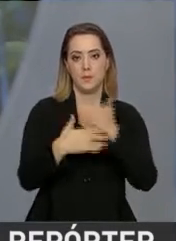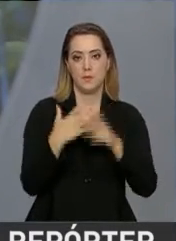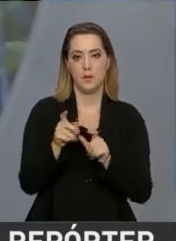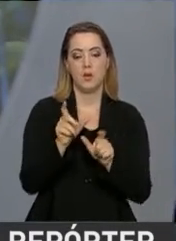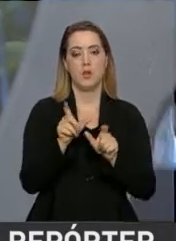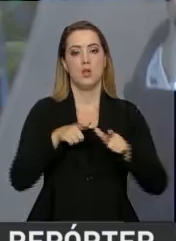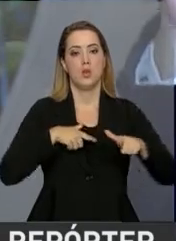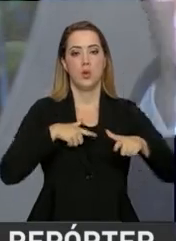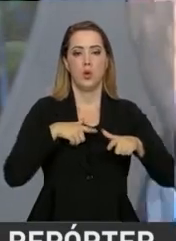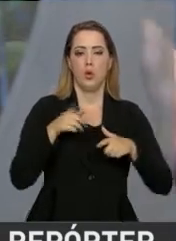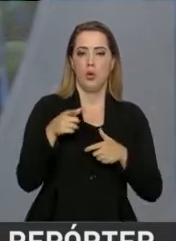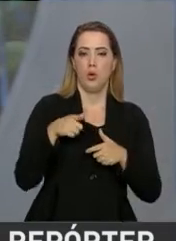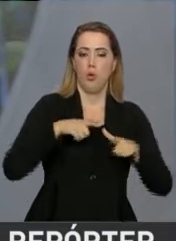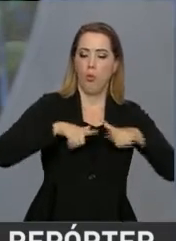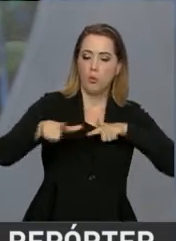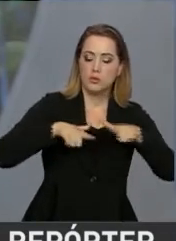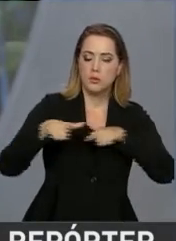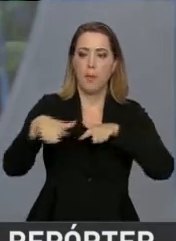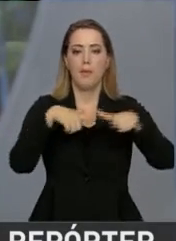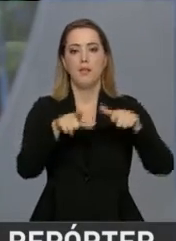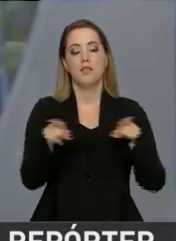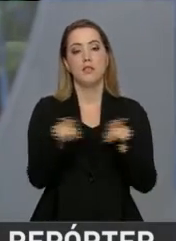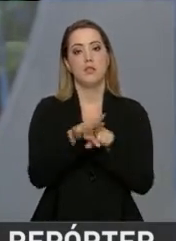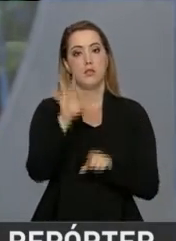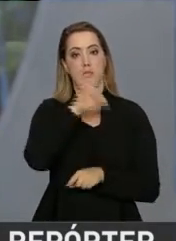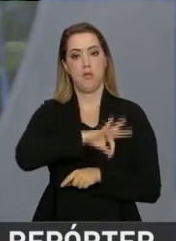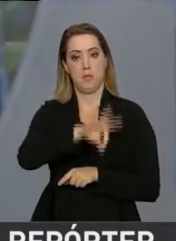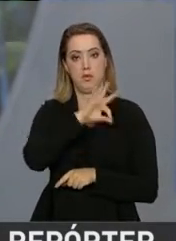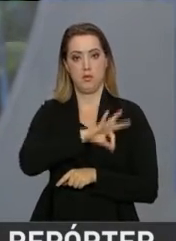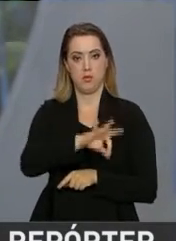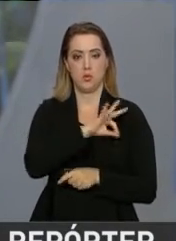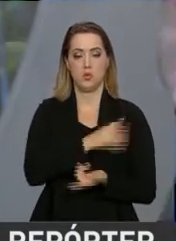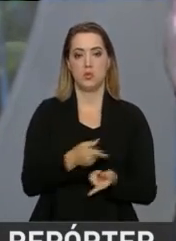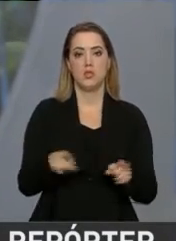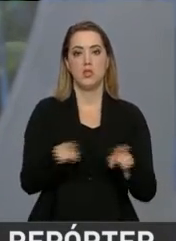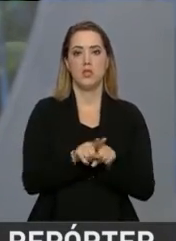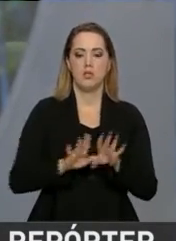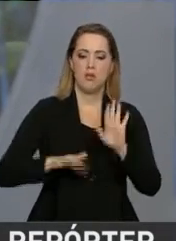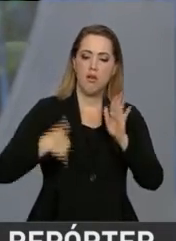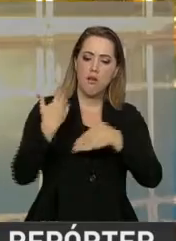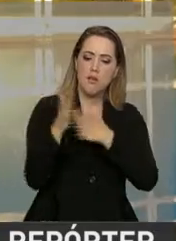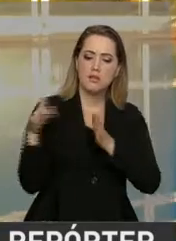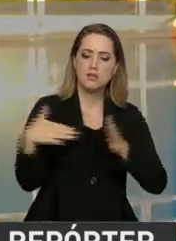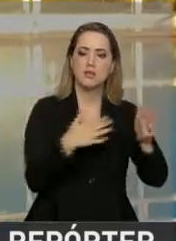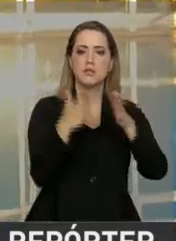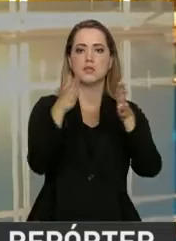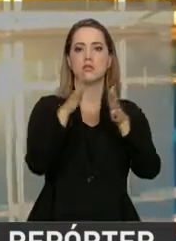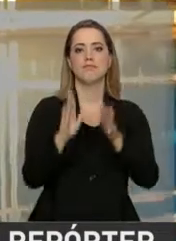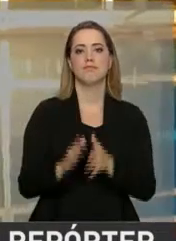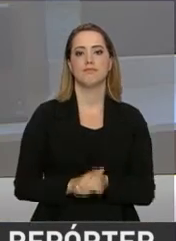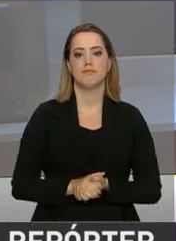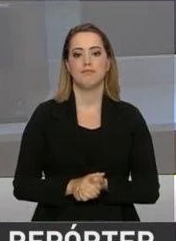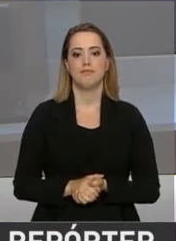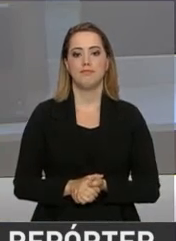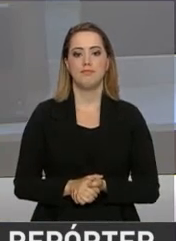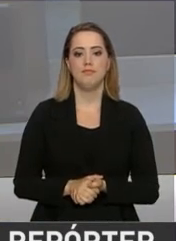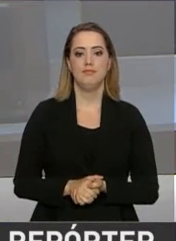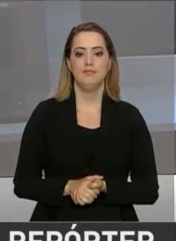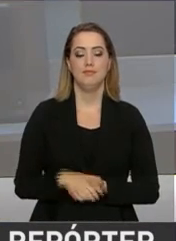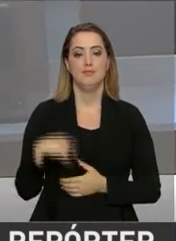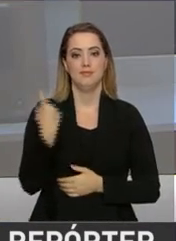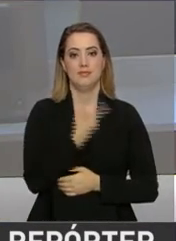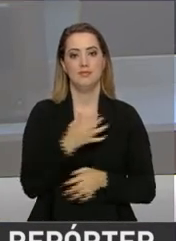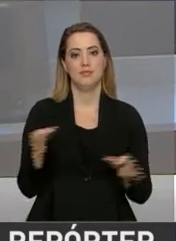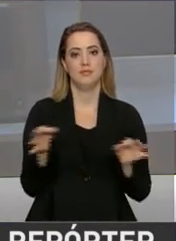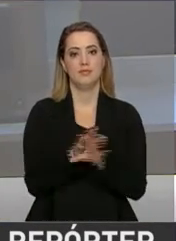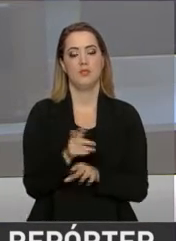postos e o valor dos salários enfim fazendo o país voltar a caminhar rumo ao desenvolvimento nós